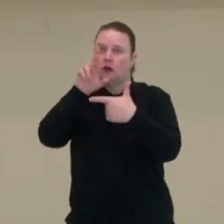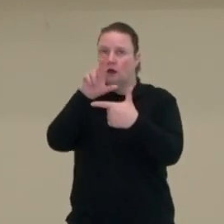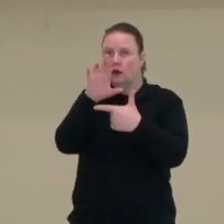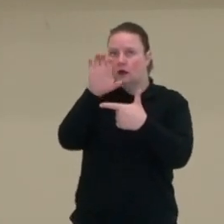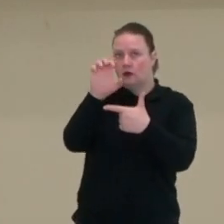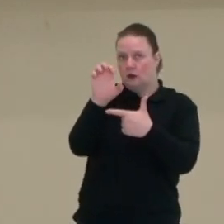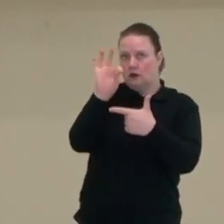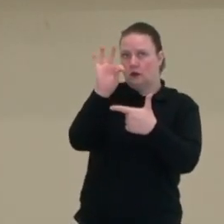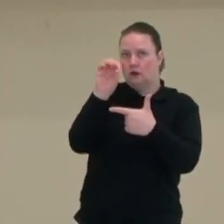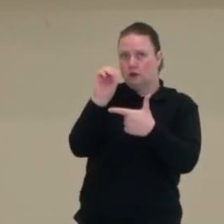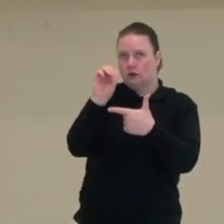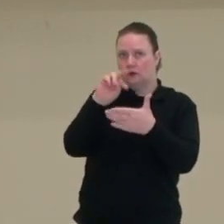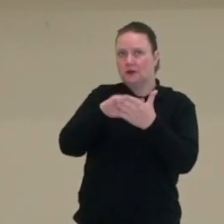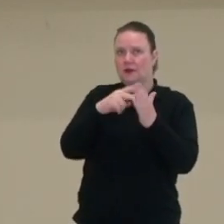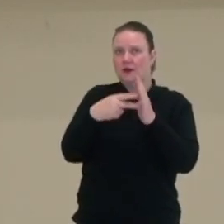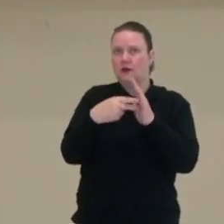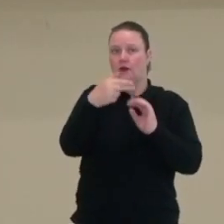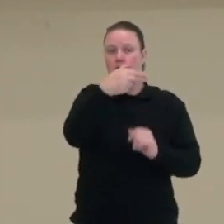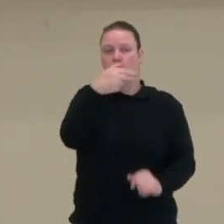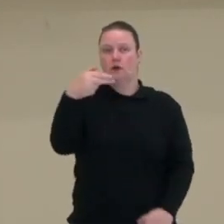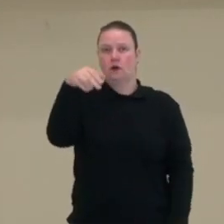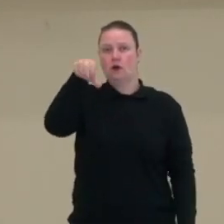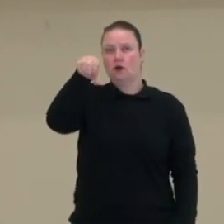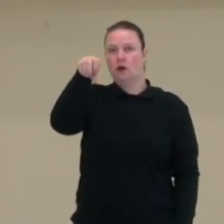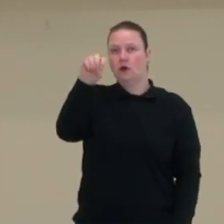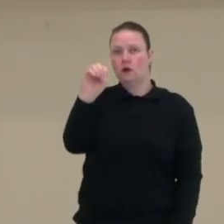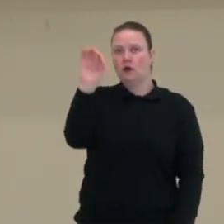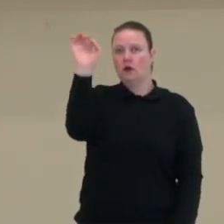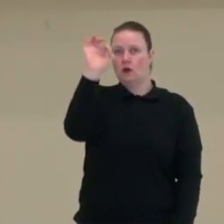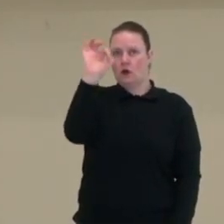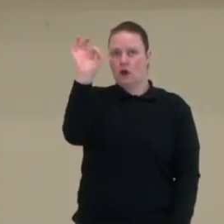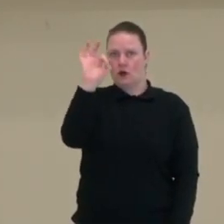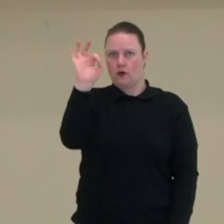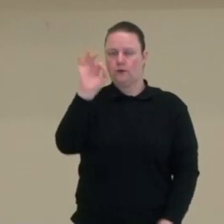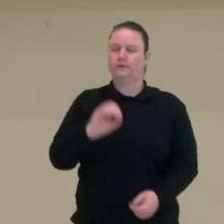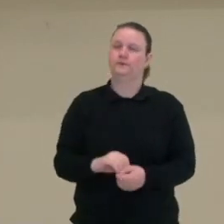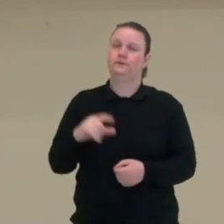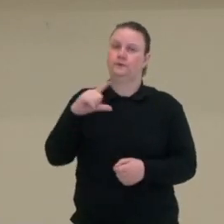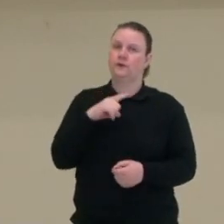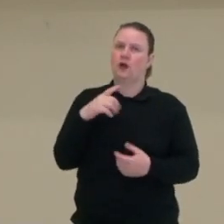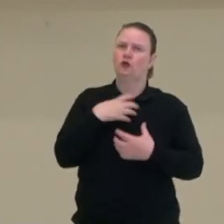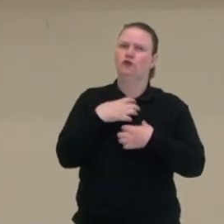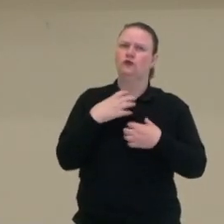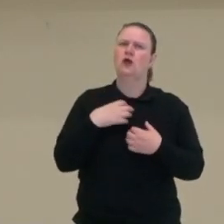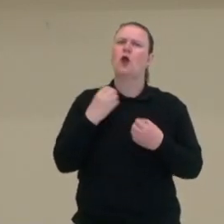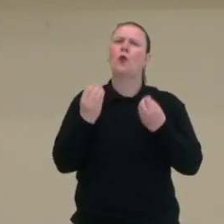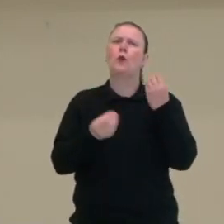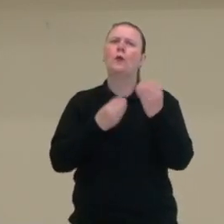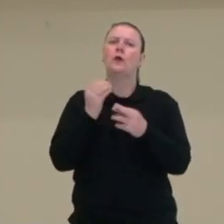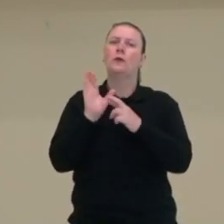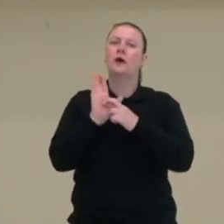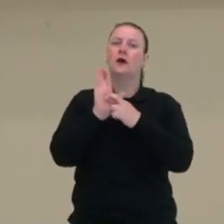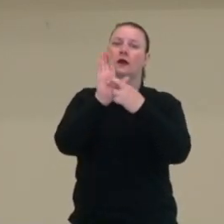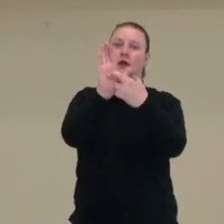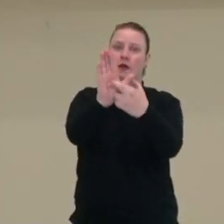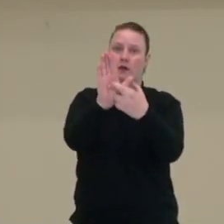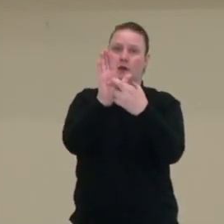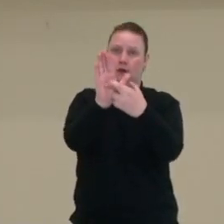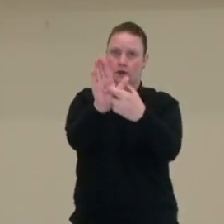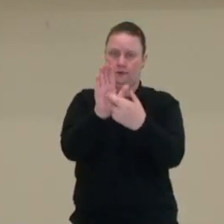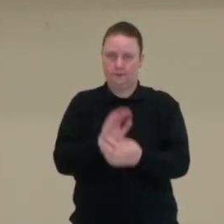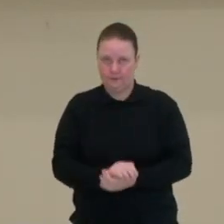vale 90 graus. E existe ainda uma forma de você representar esse ângulo